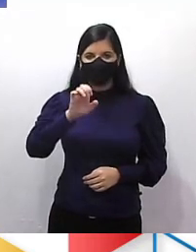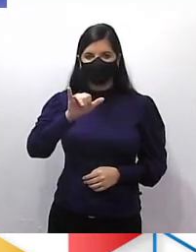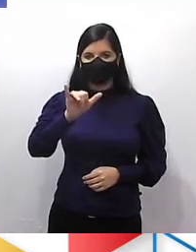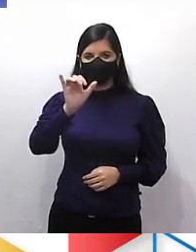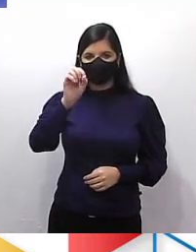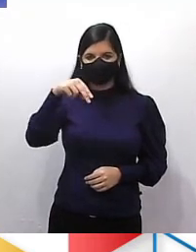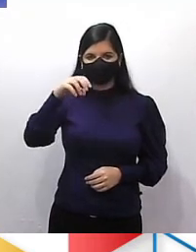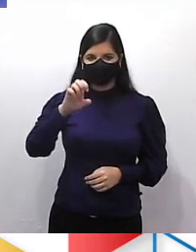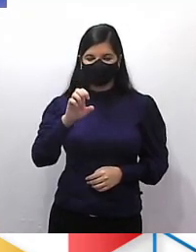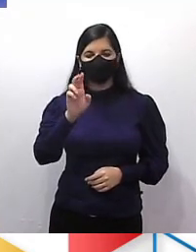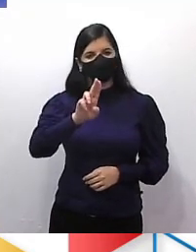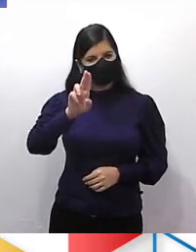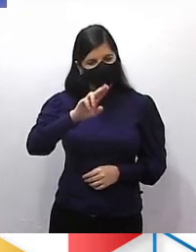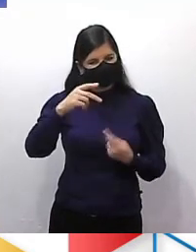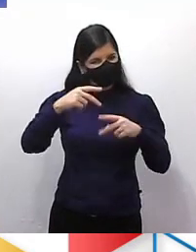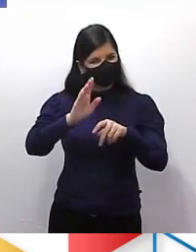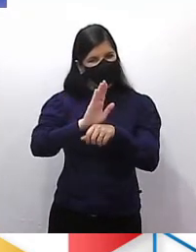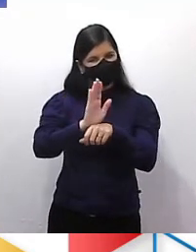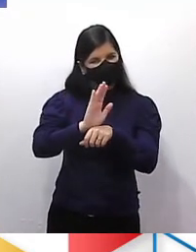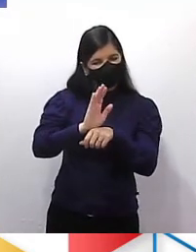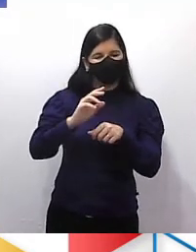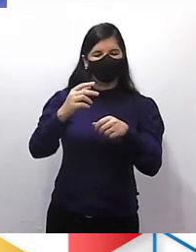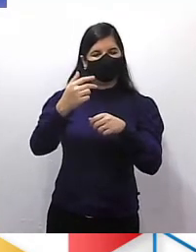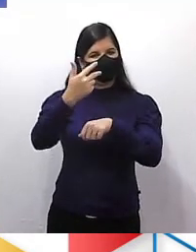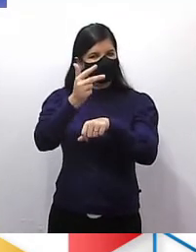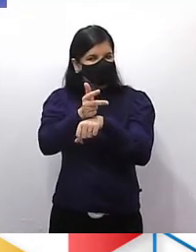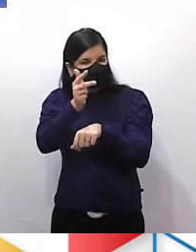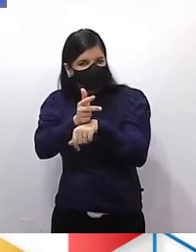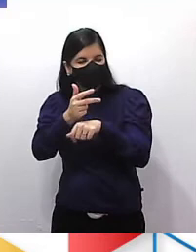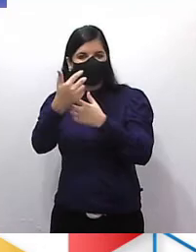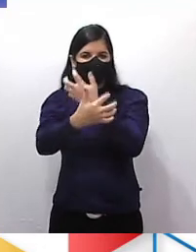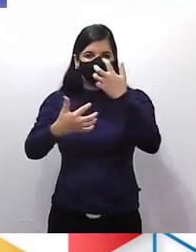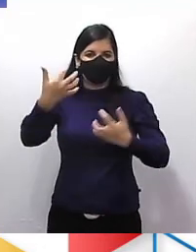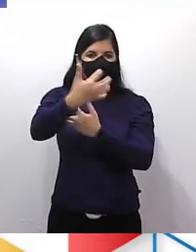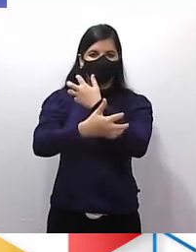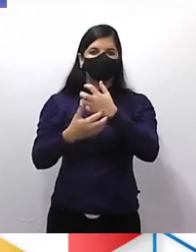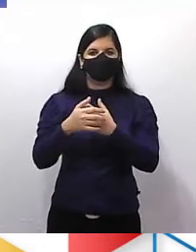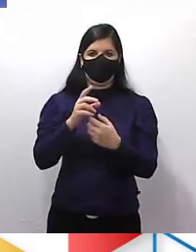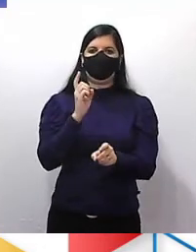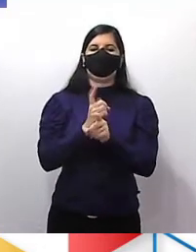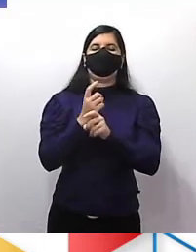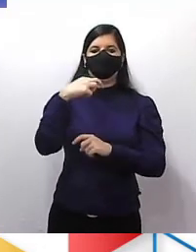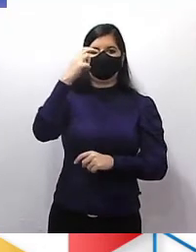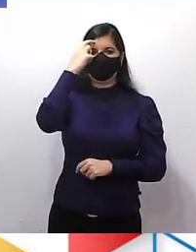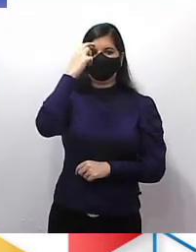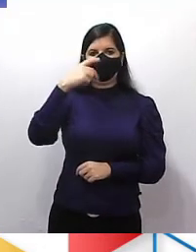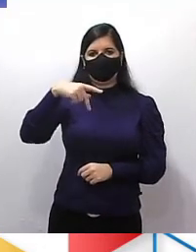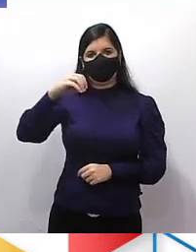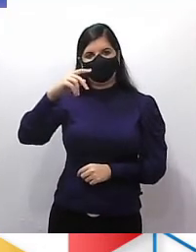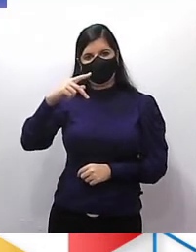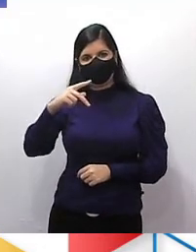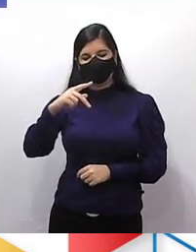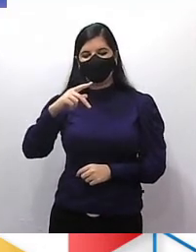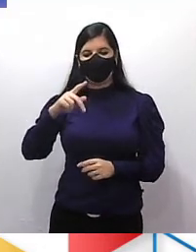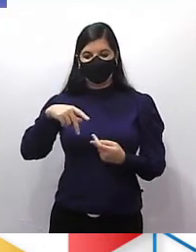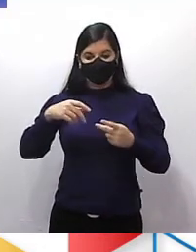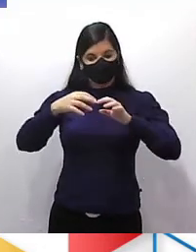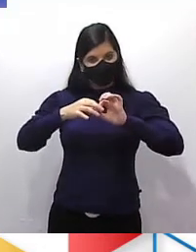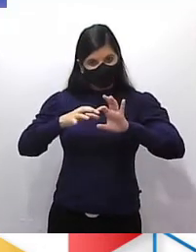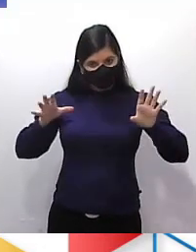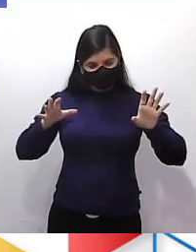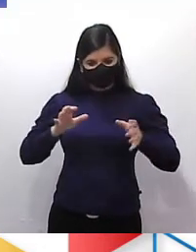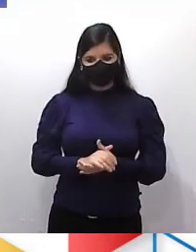utiliza muito em suas produções, e isso também é muito comum na cultura pop, o afrofuturismo em suas